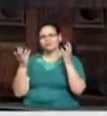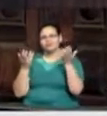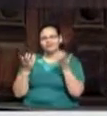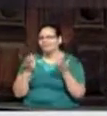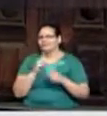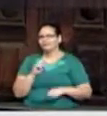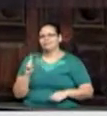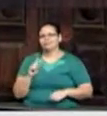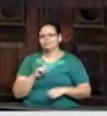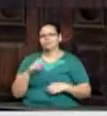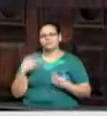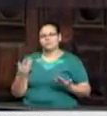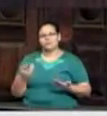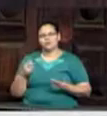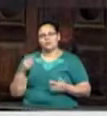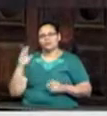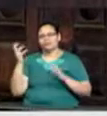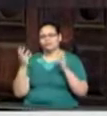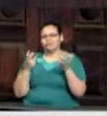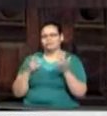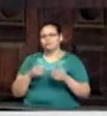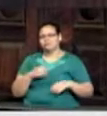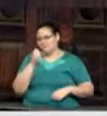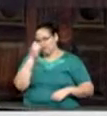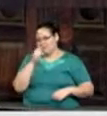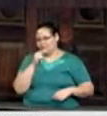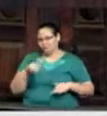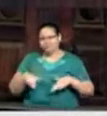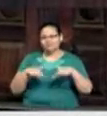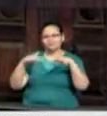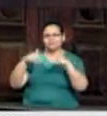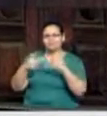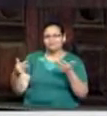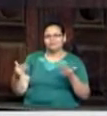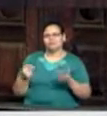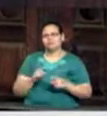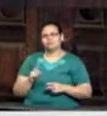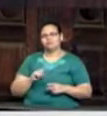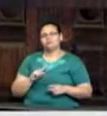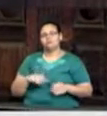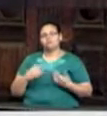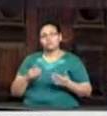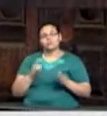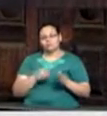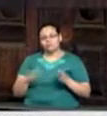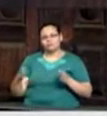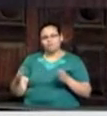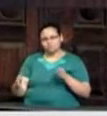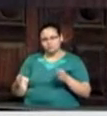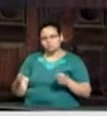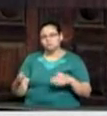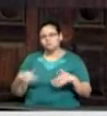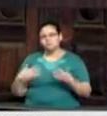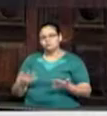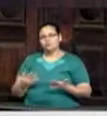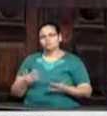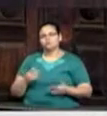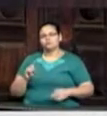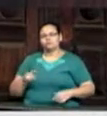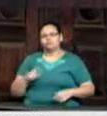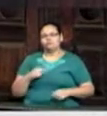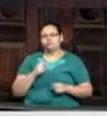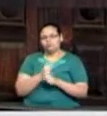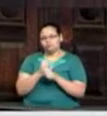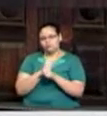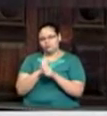não é? Ou das forças da natureza, mas que se deve a um período longo, intensificado nos